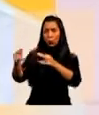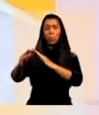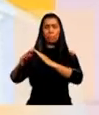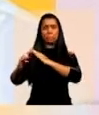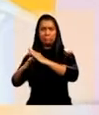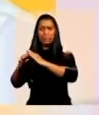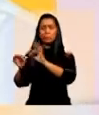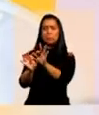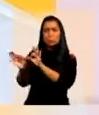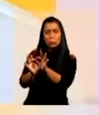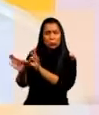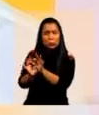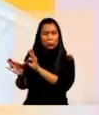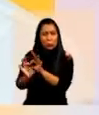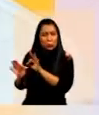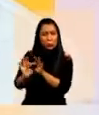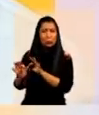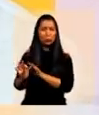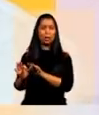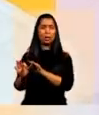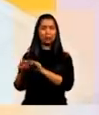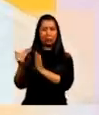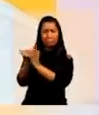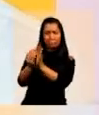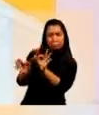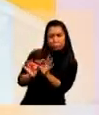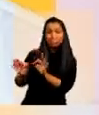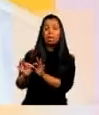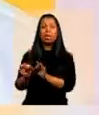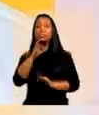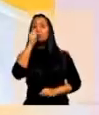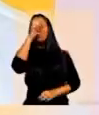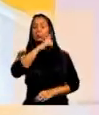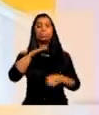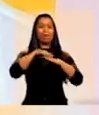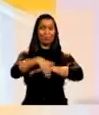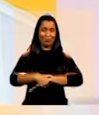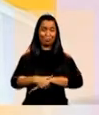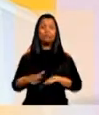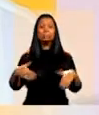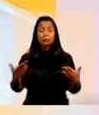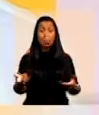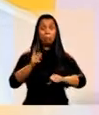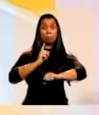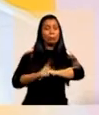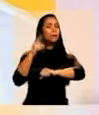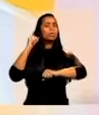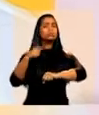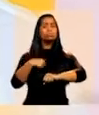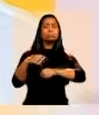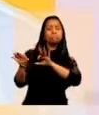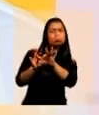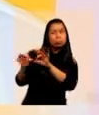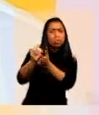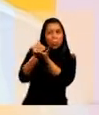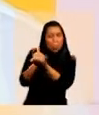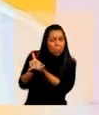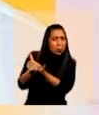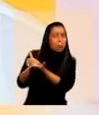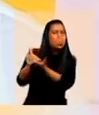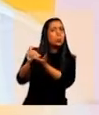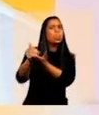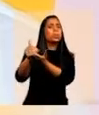cuidava dos meus projetos, não era nem empresa ainda, né, era simplesmente projetos, durante o final de semana e à noite. A partir do momento que meus projetos